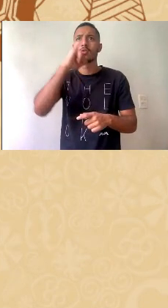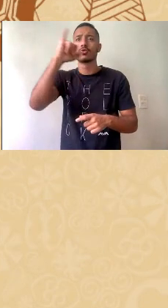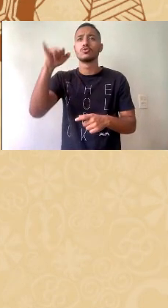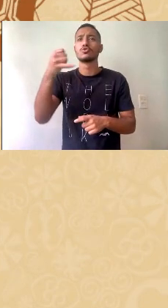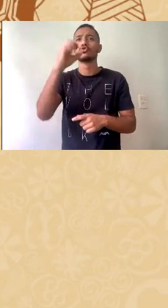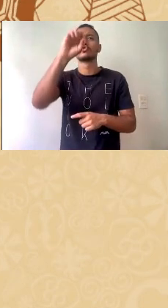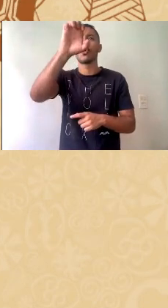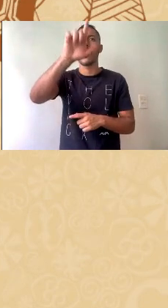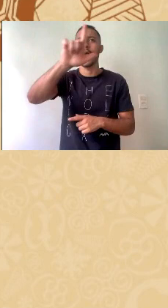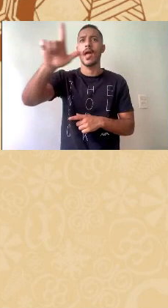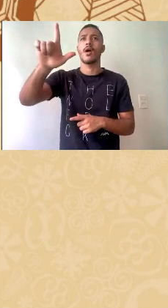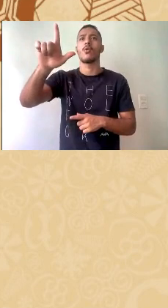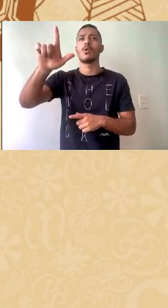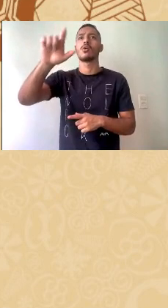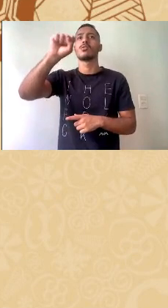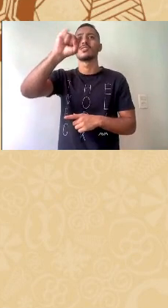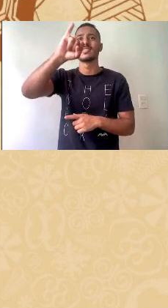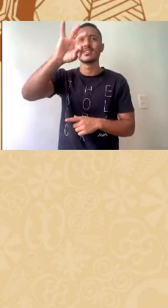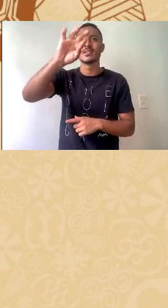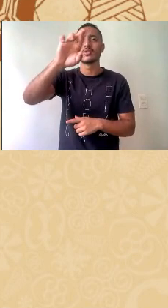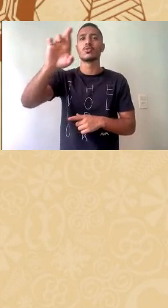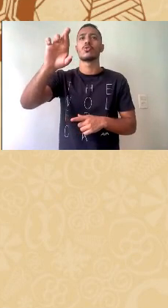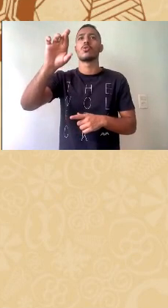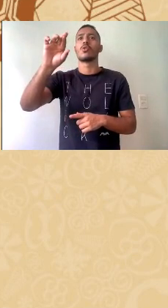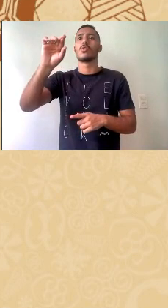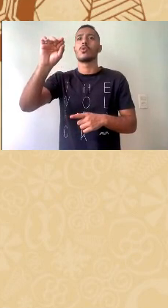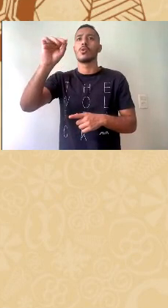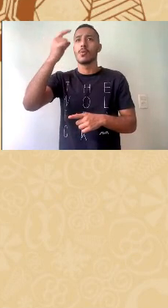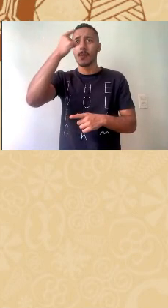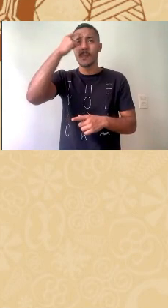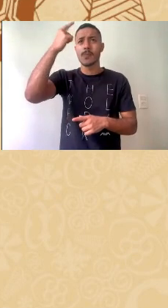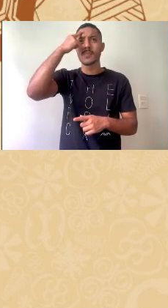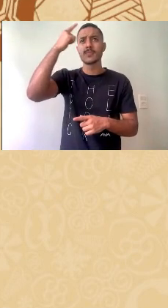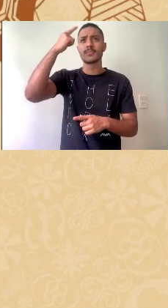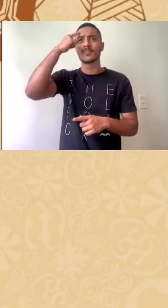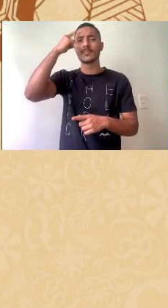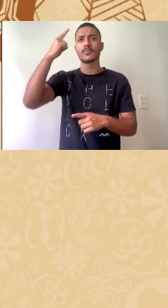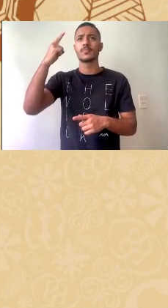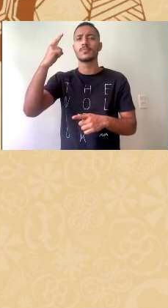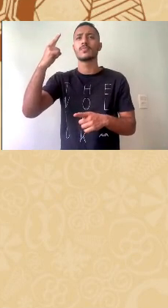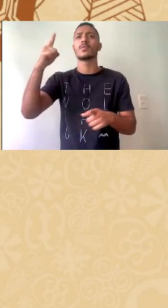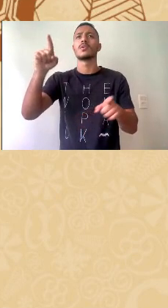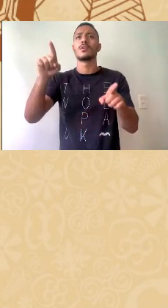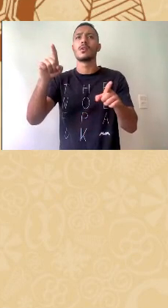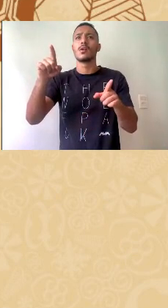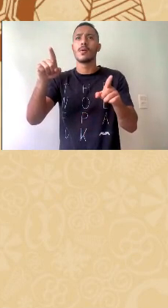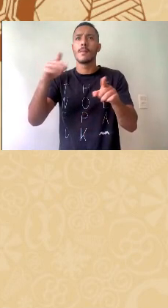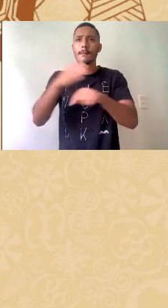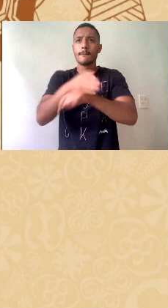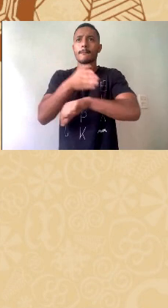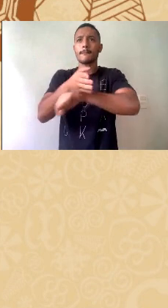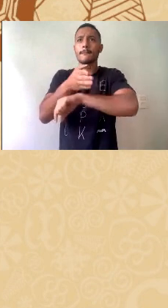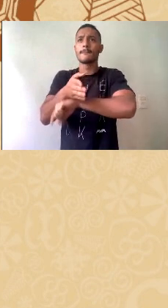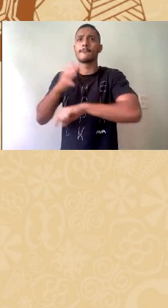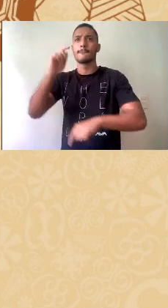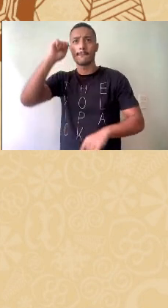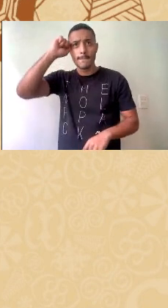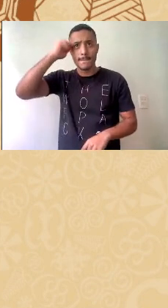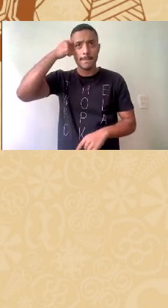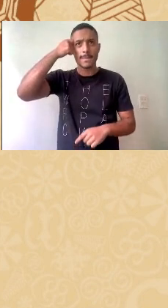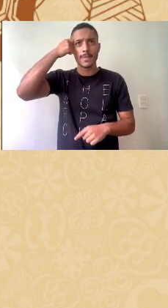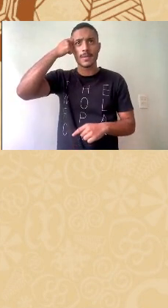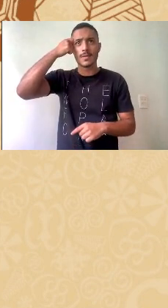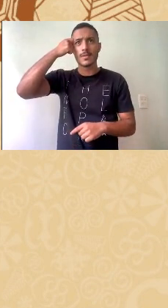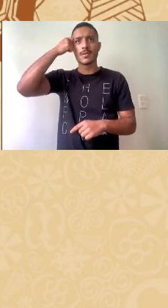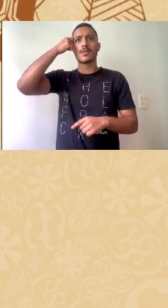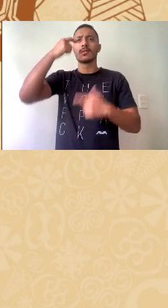tem produções muito importantes, né, eu digo que ele também, a gente também tem alguns trabalhos, algumas interlocuções por aqui,